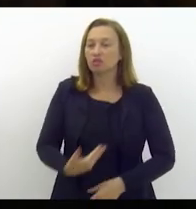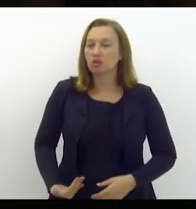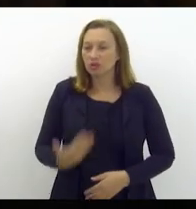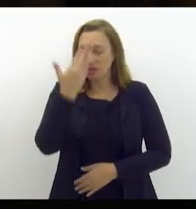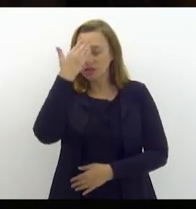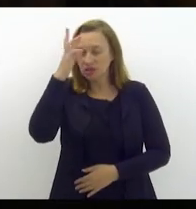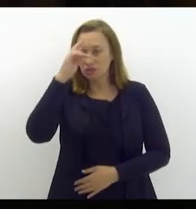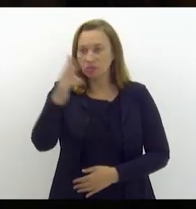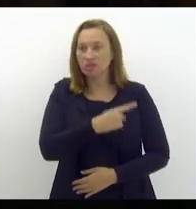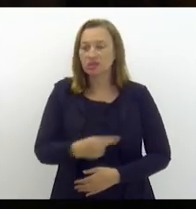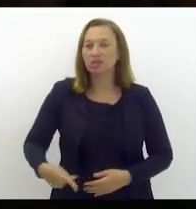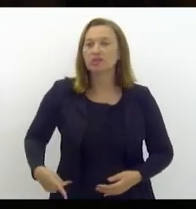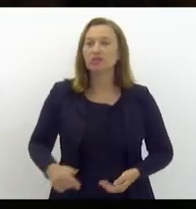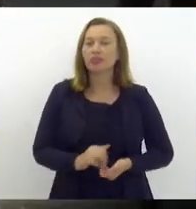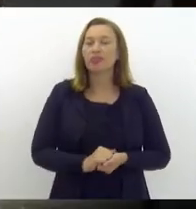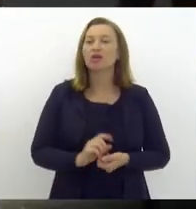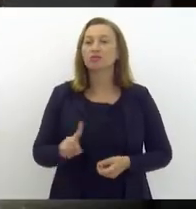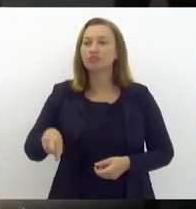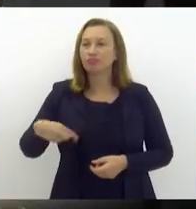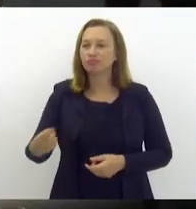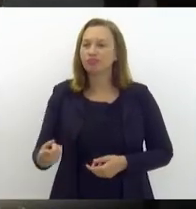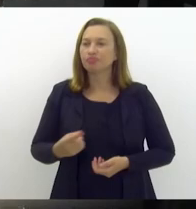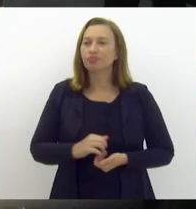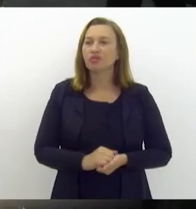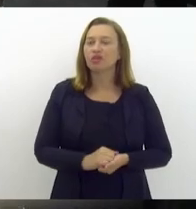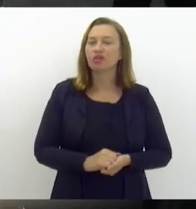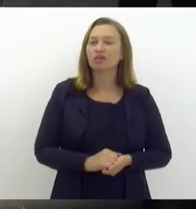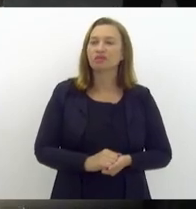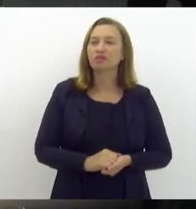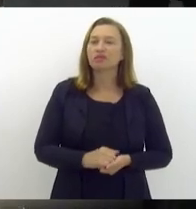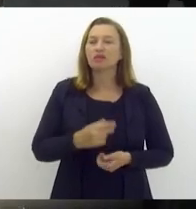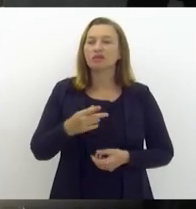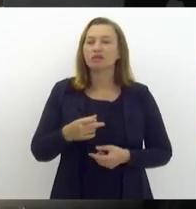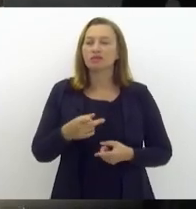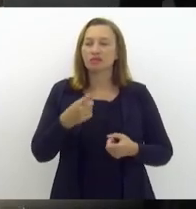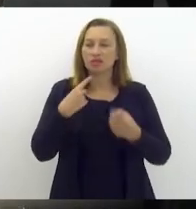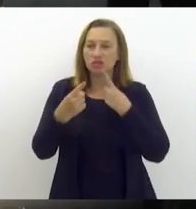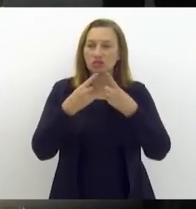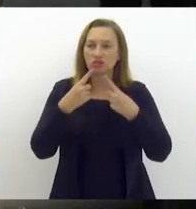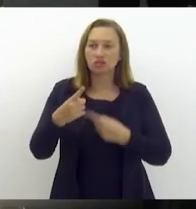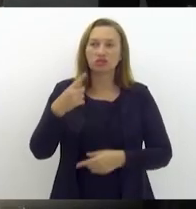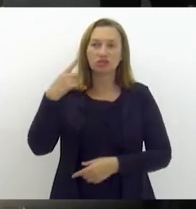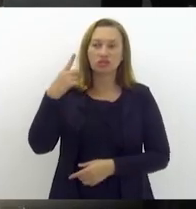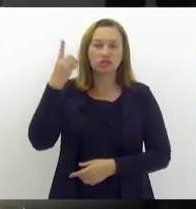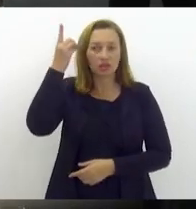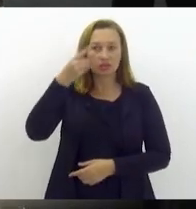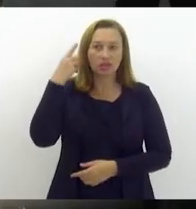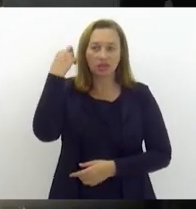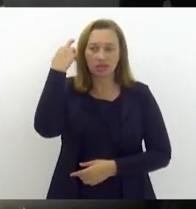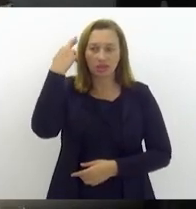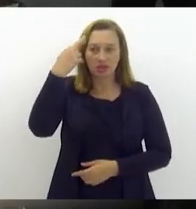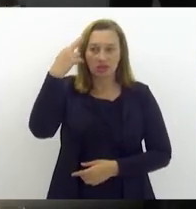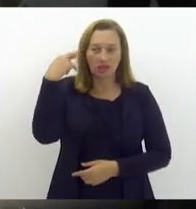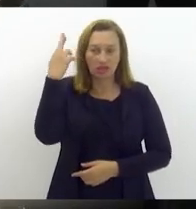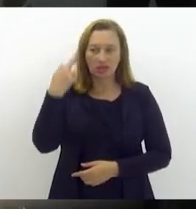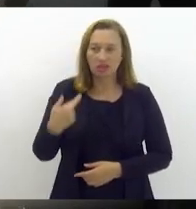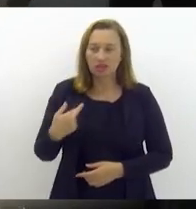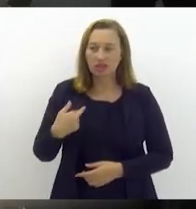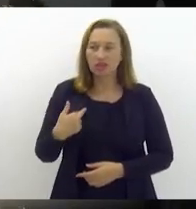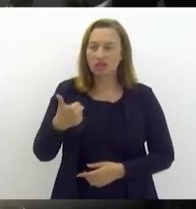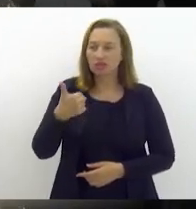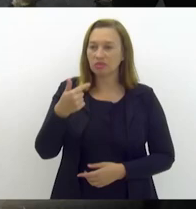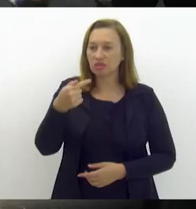senhora presidente. Próximo orador inscrito para discutir, deputada Renata Souza. Vossa Excelência dispõe